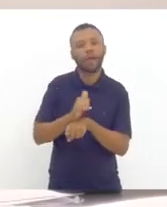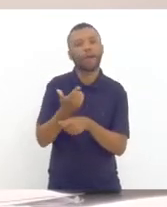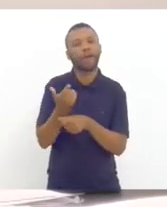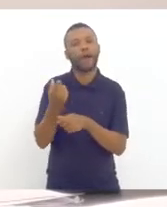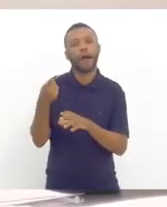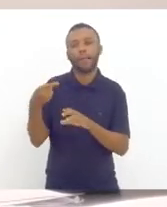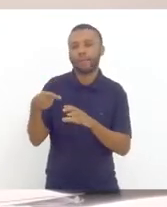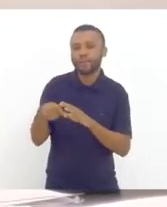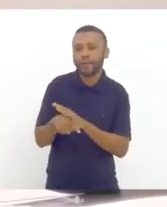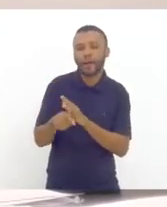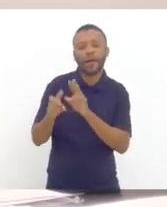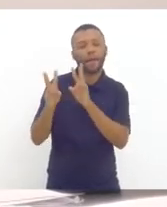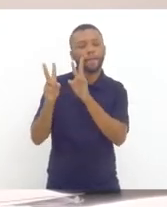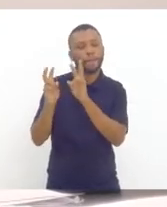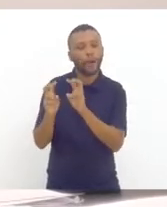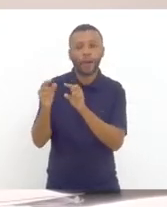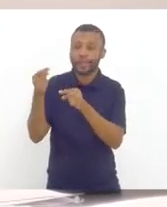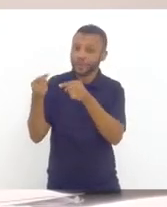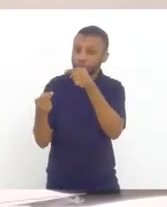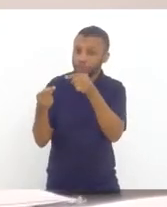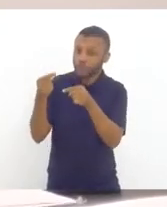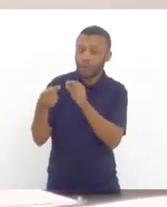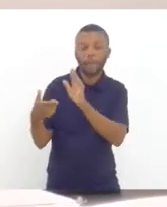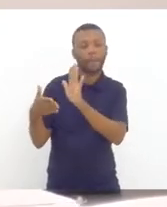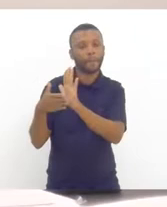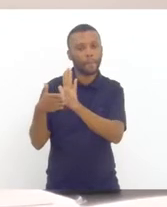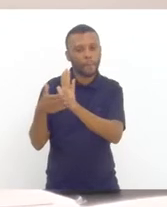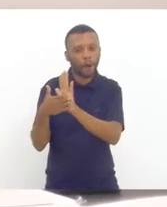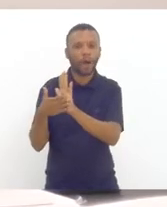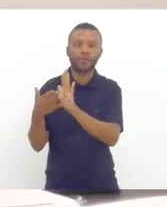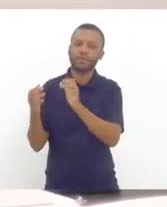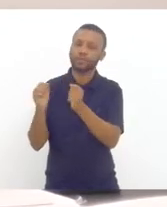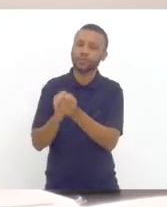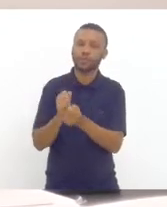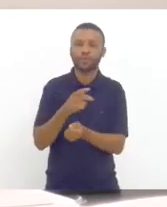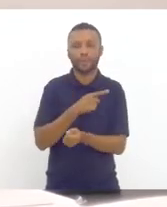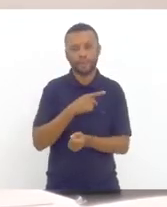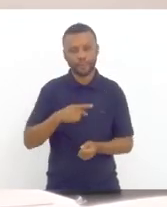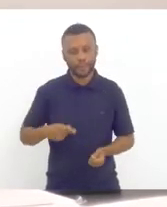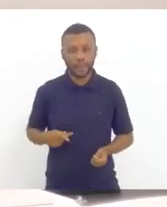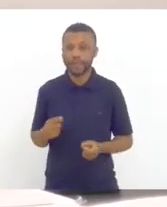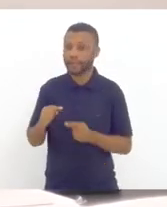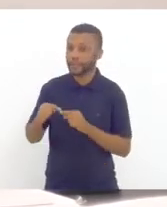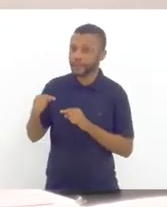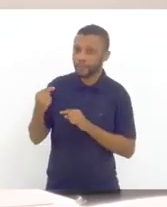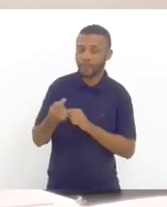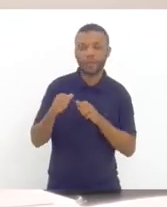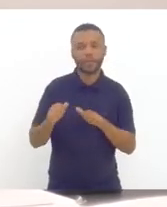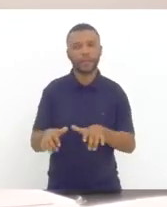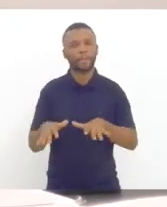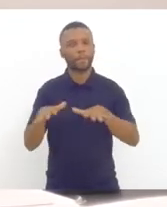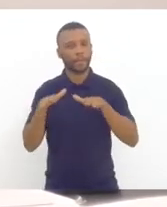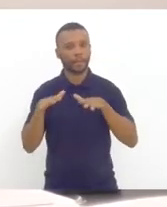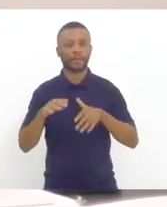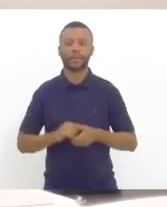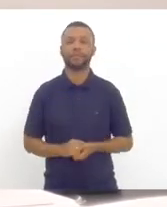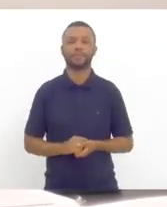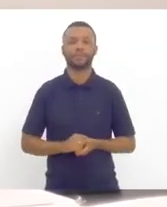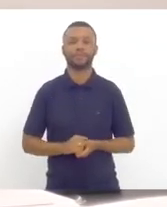aprofundar essa discussão para fazer uma proposta à presidência e depois ir a plenário.